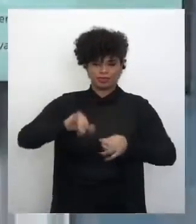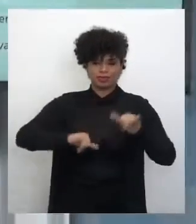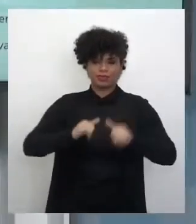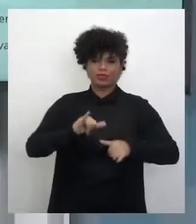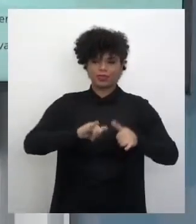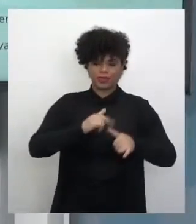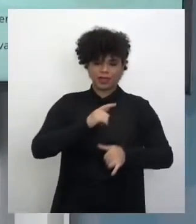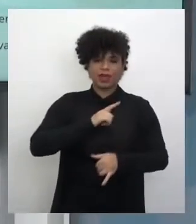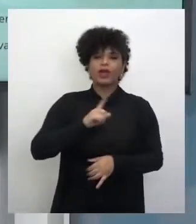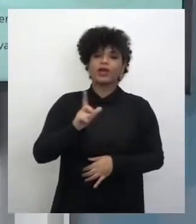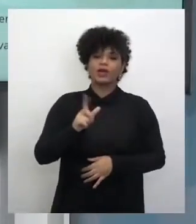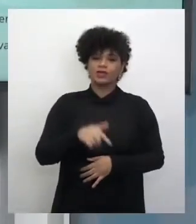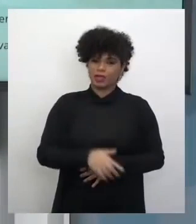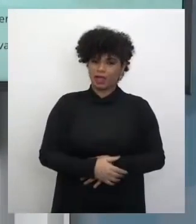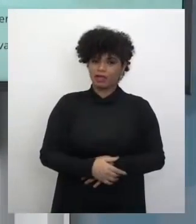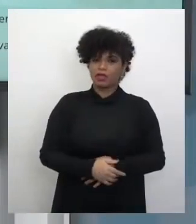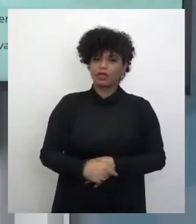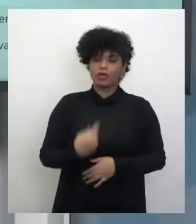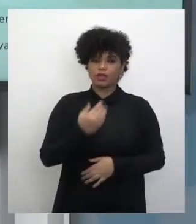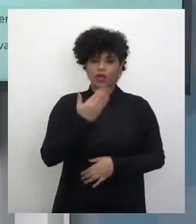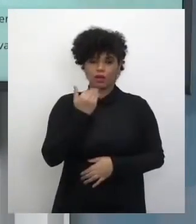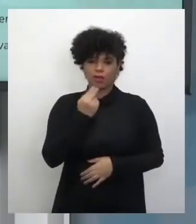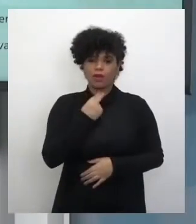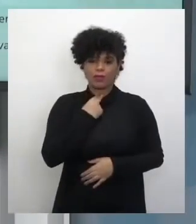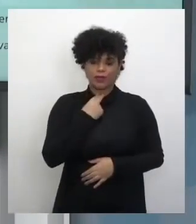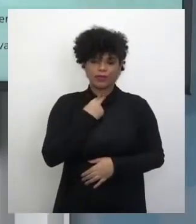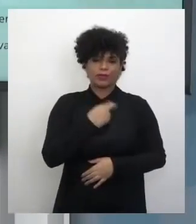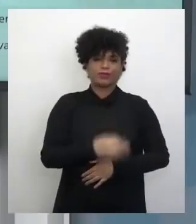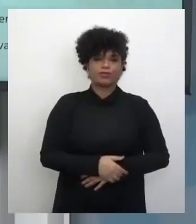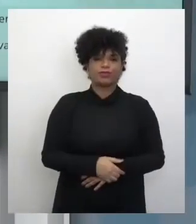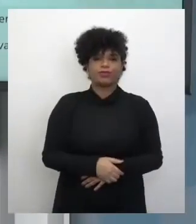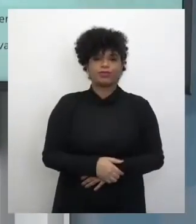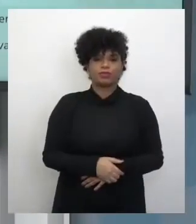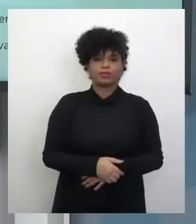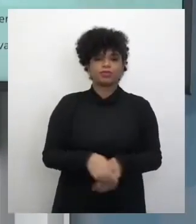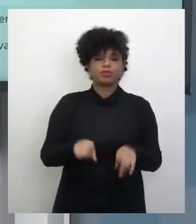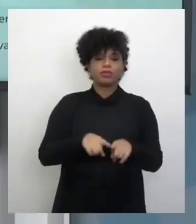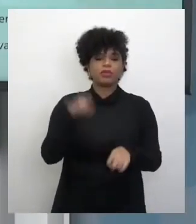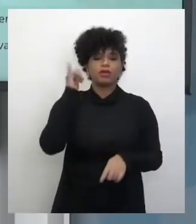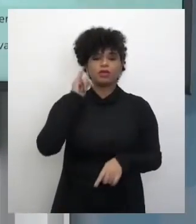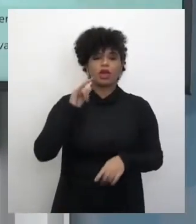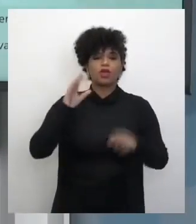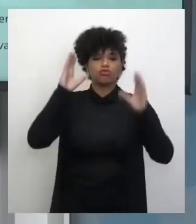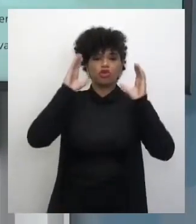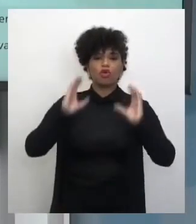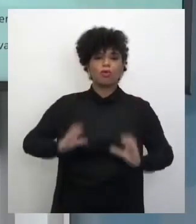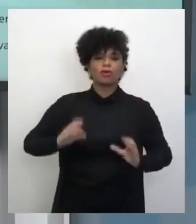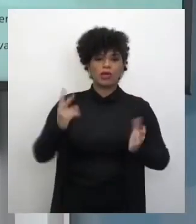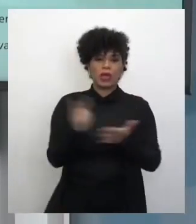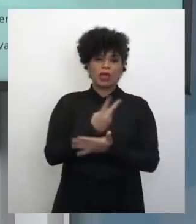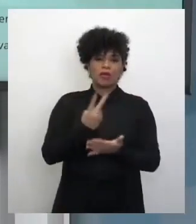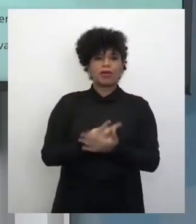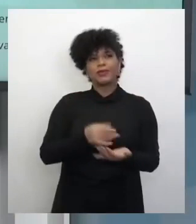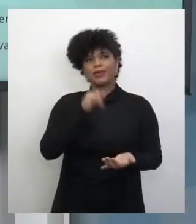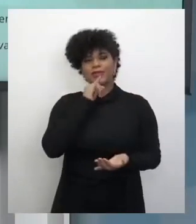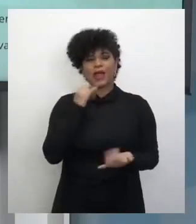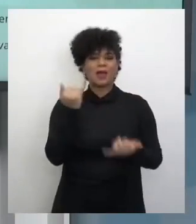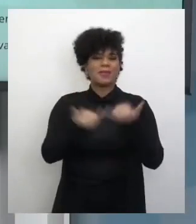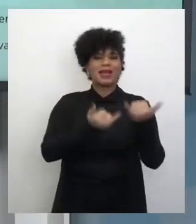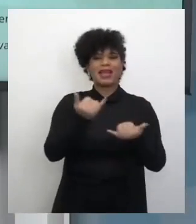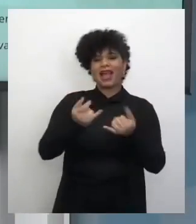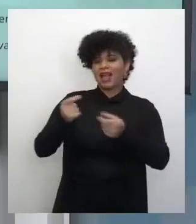contaminar o laboratório, então não comer em laboratório. Evitar comportamento indevido, ou seja, brincar com